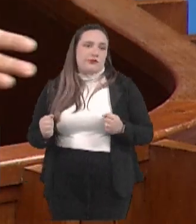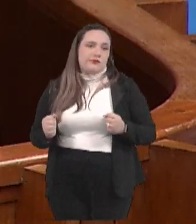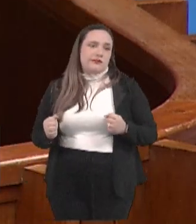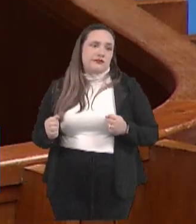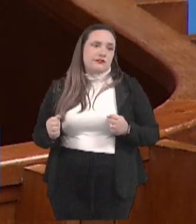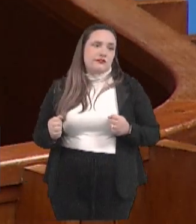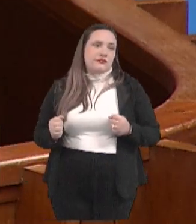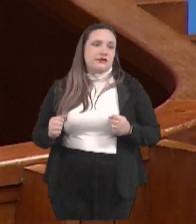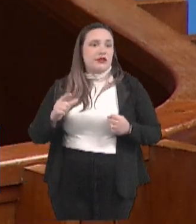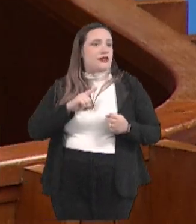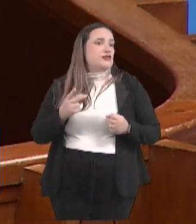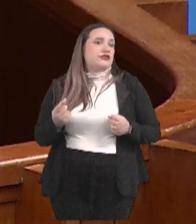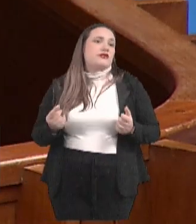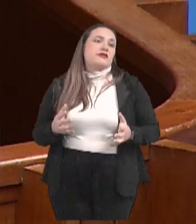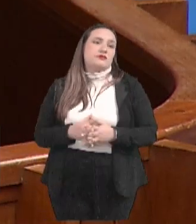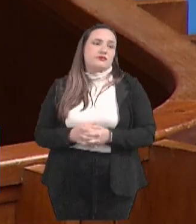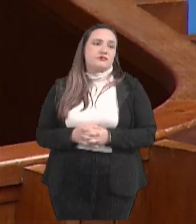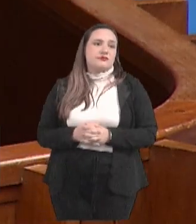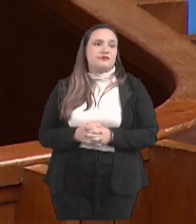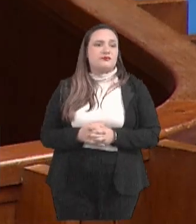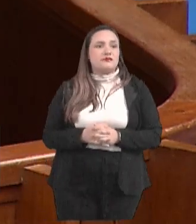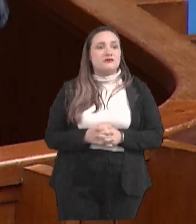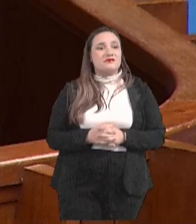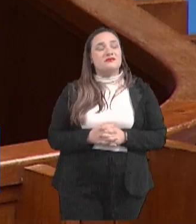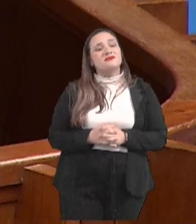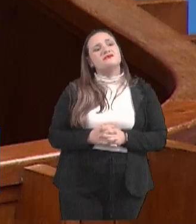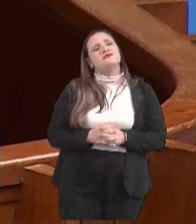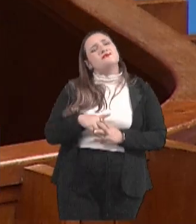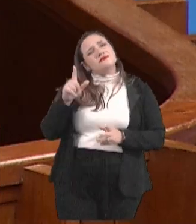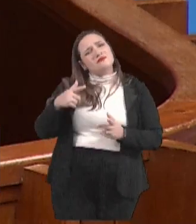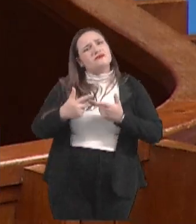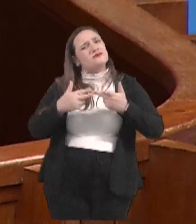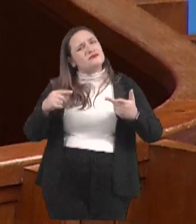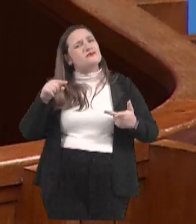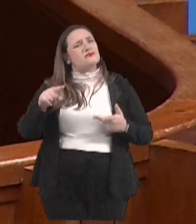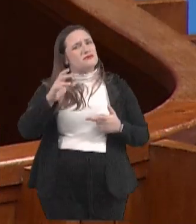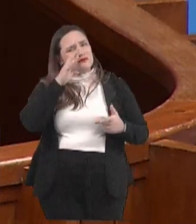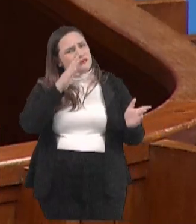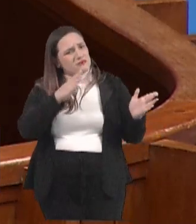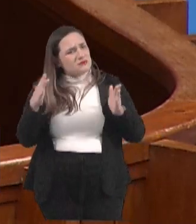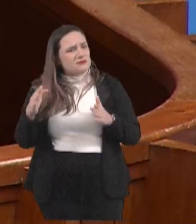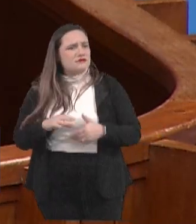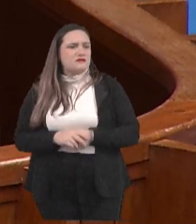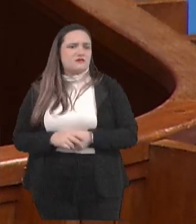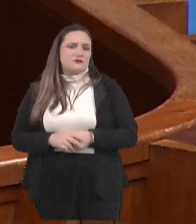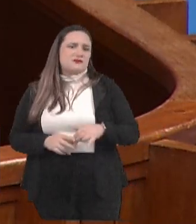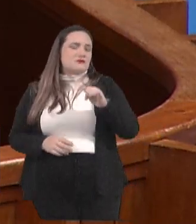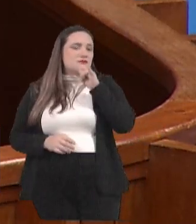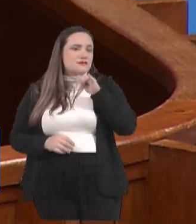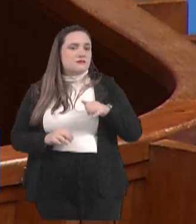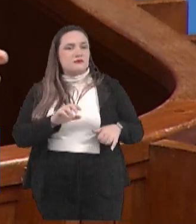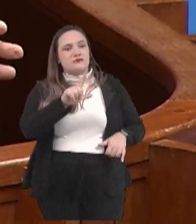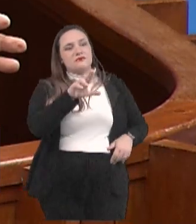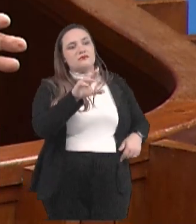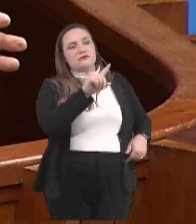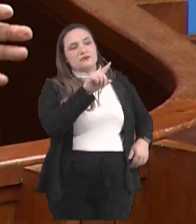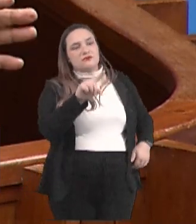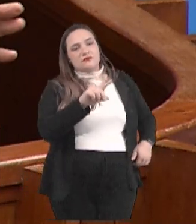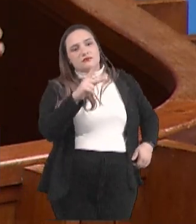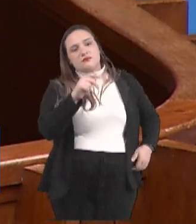dinheiro. Então, são coisas que você fica observando, igual a luz para todos. Foi uma